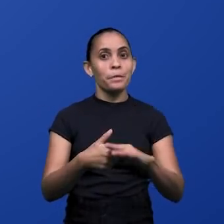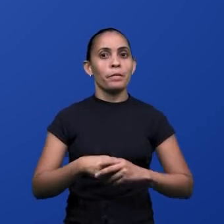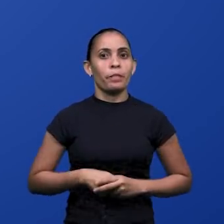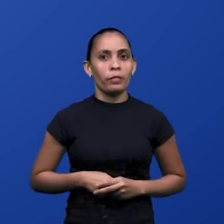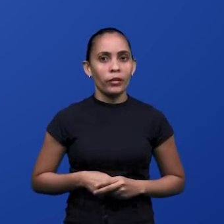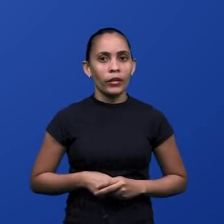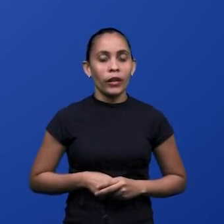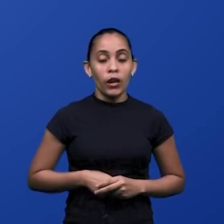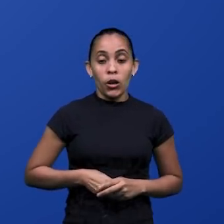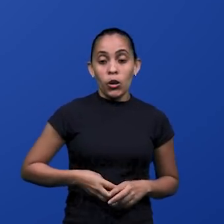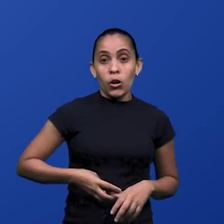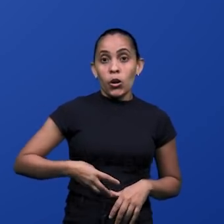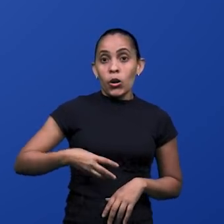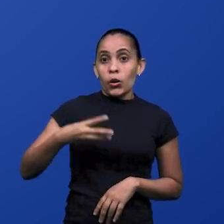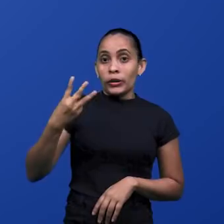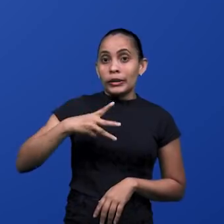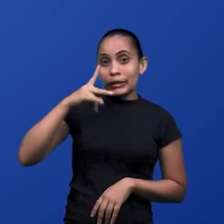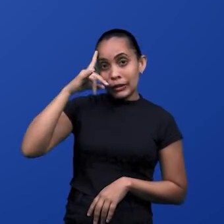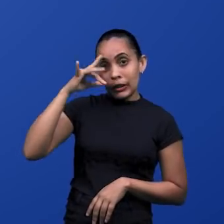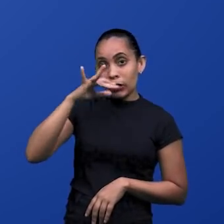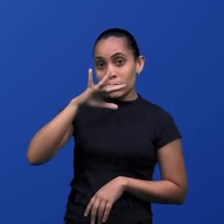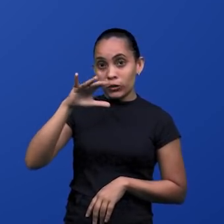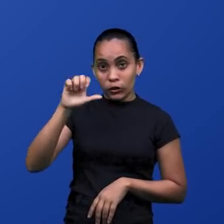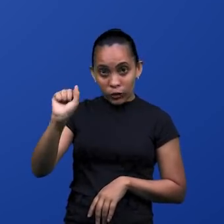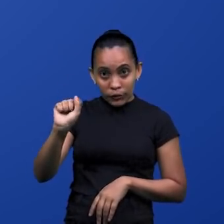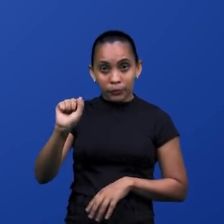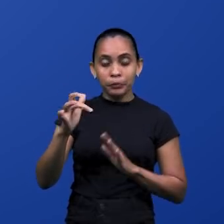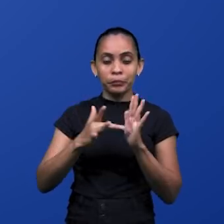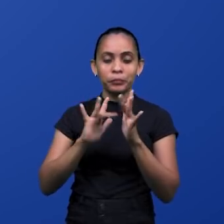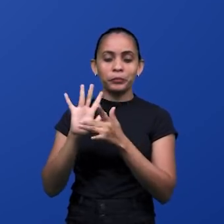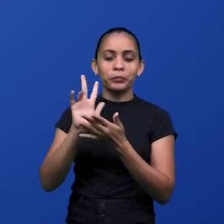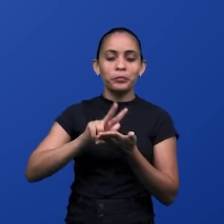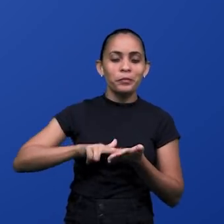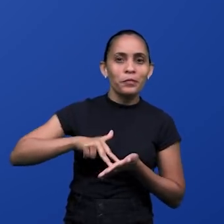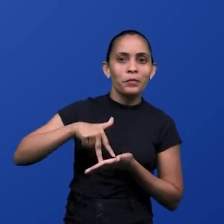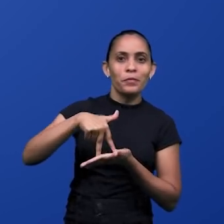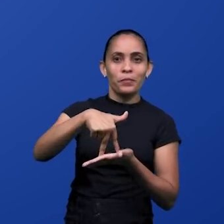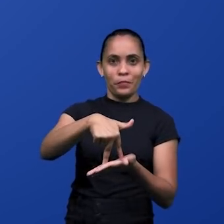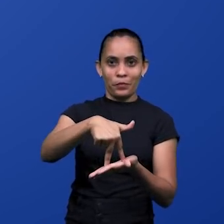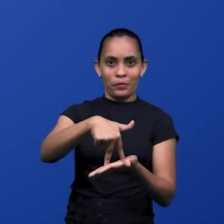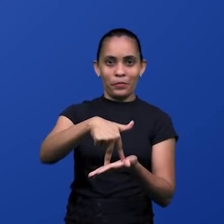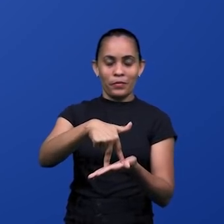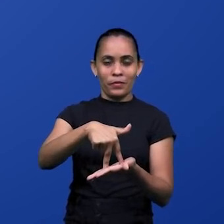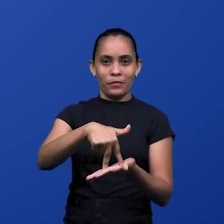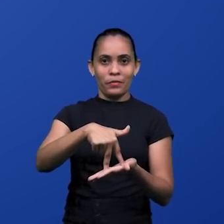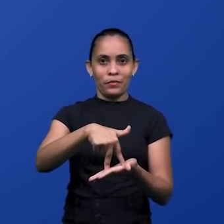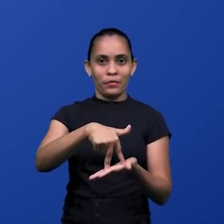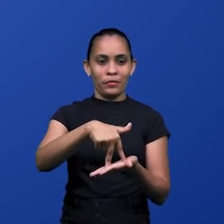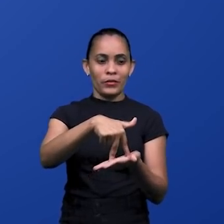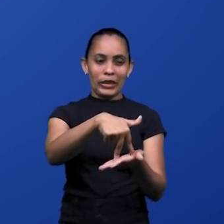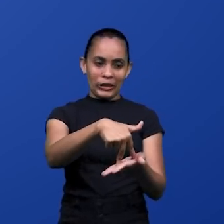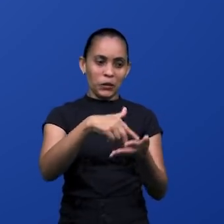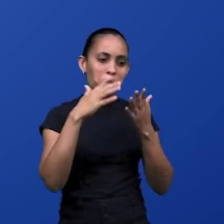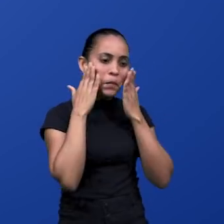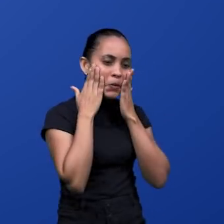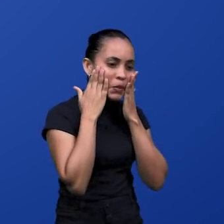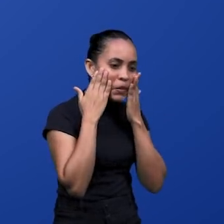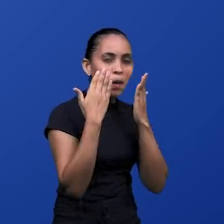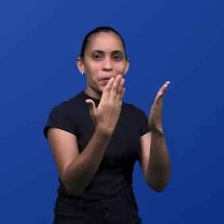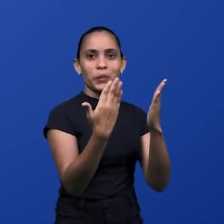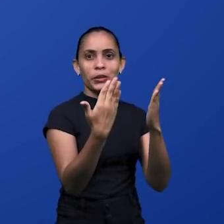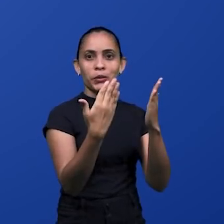acerca desse 3º dia, dia da ressurreição de Jesus. O Senhor chegou ali e aí se